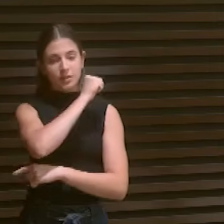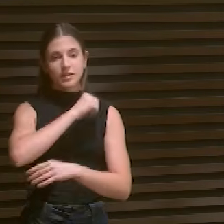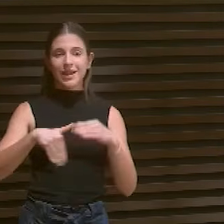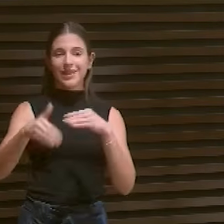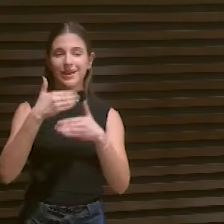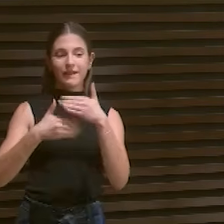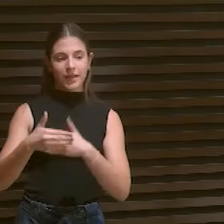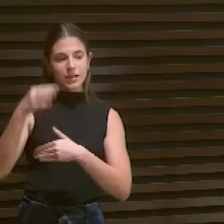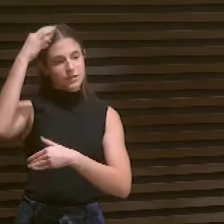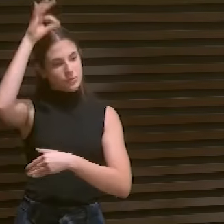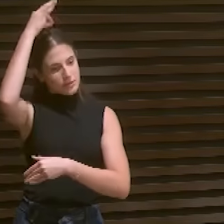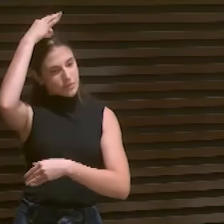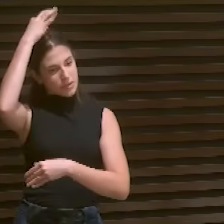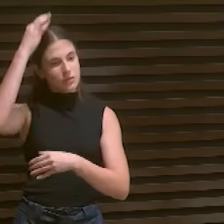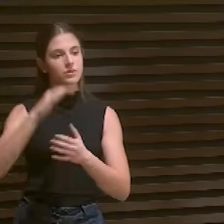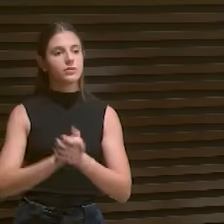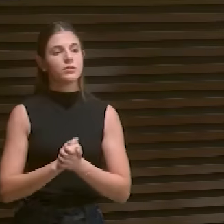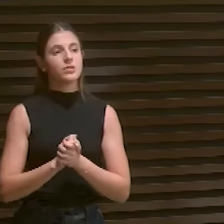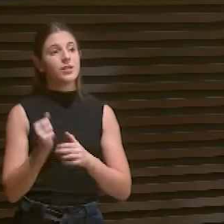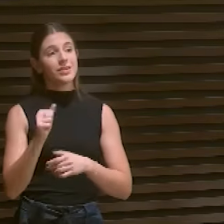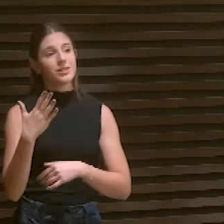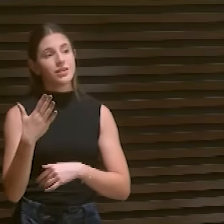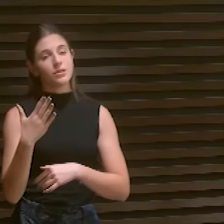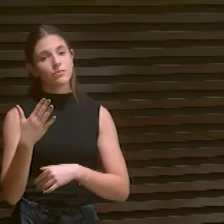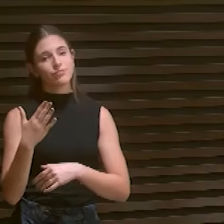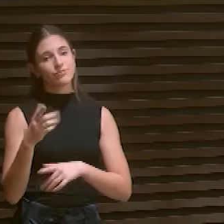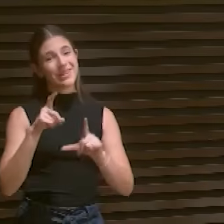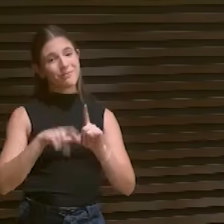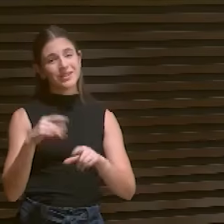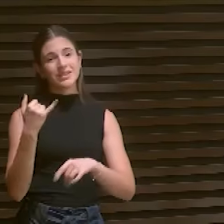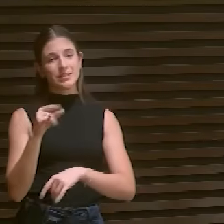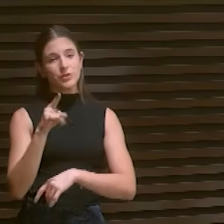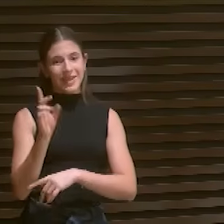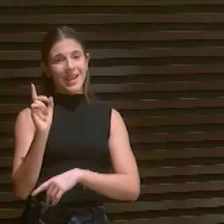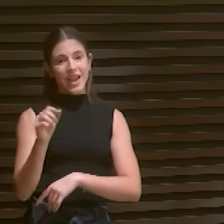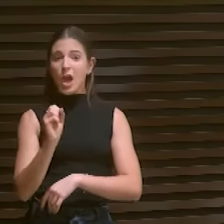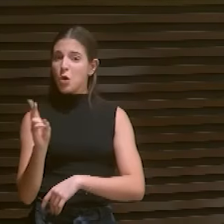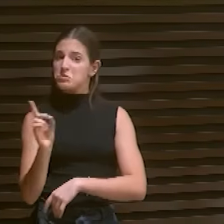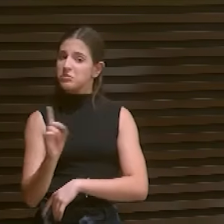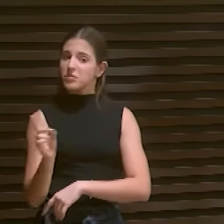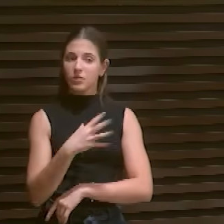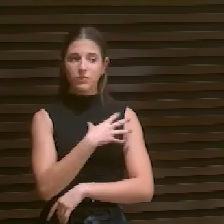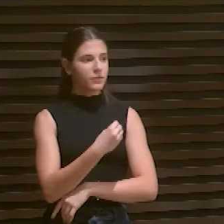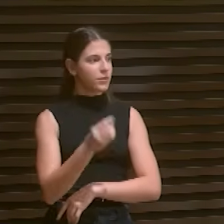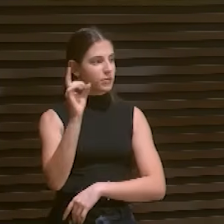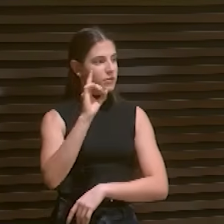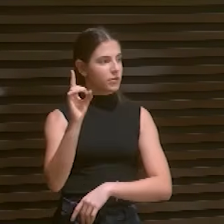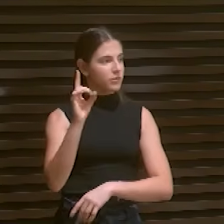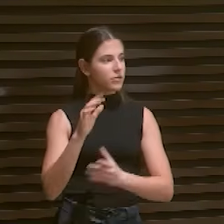espiritualmente. Então é evidente, meus amados, que se você não é um filho de Deus, não tem como